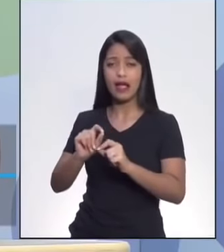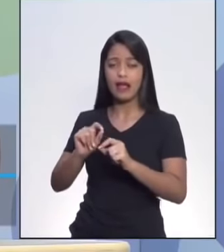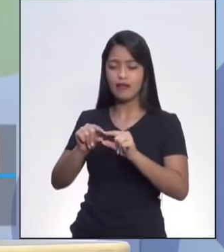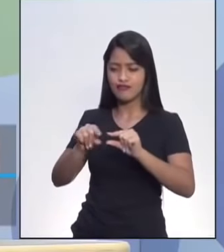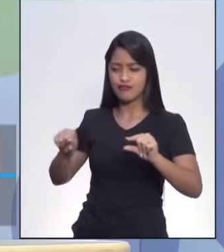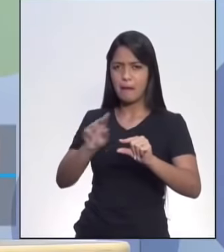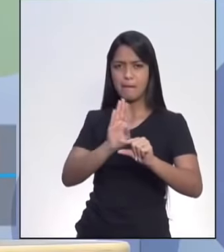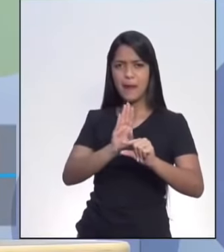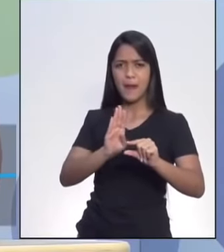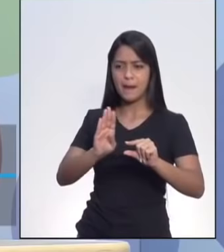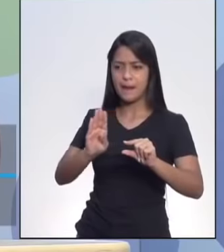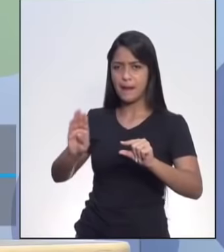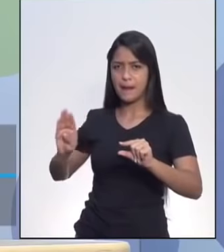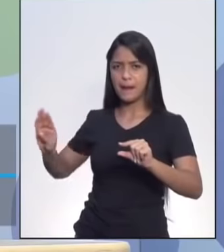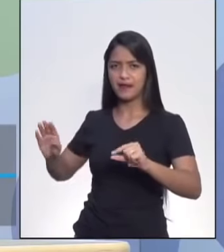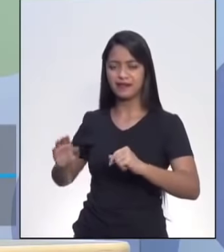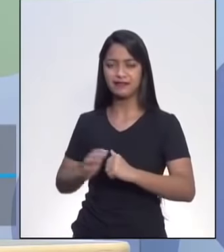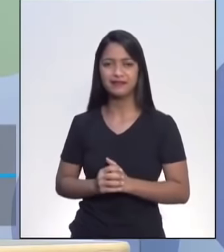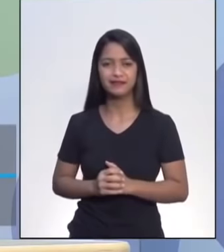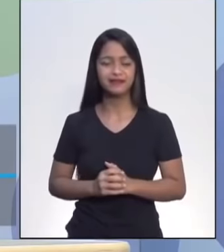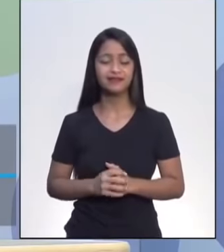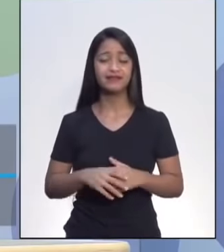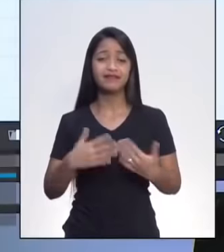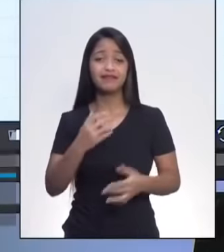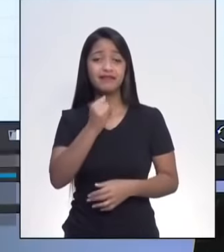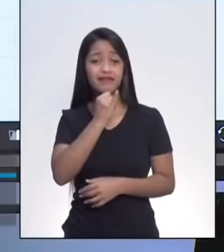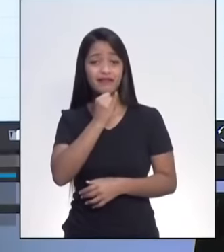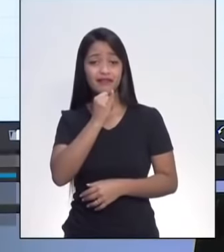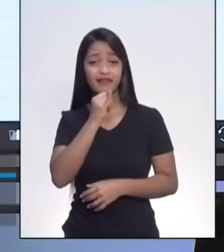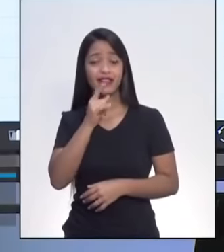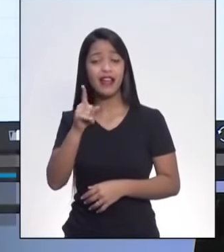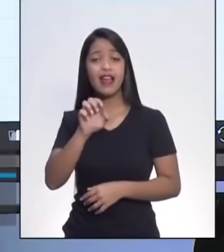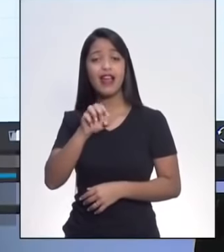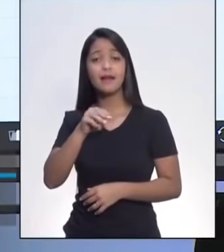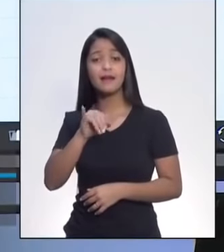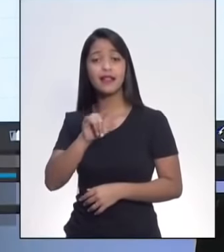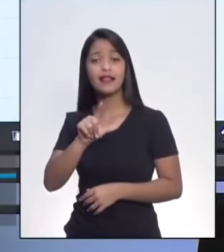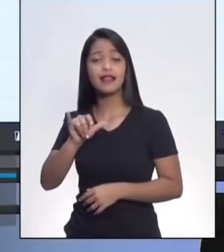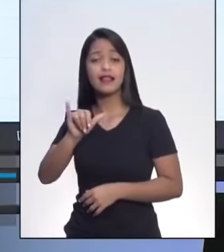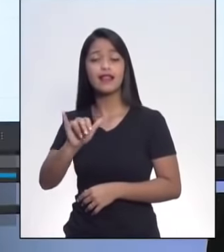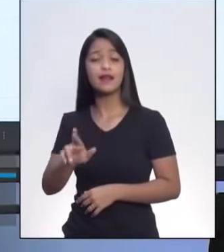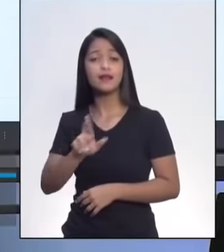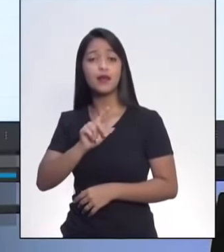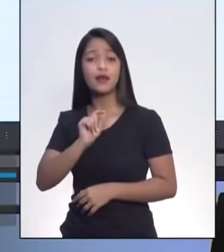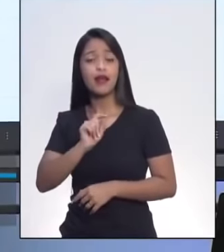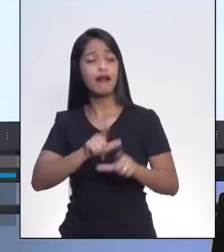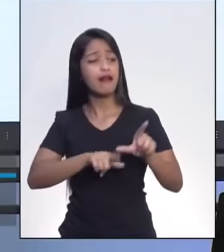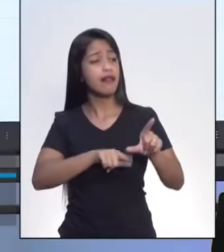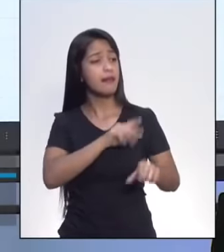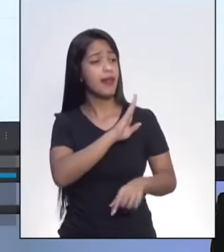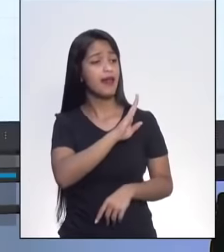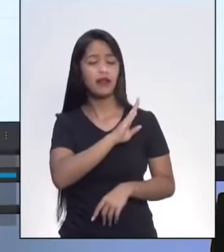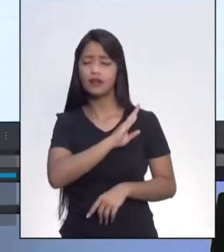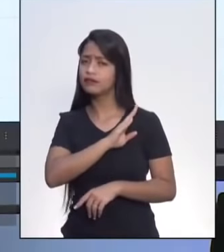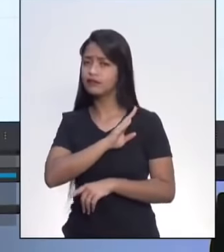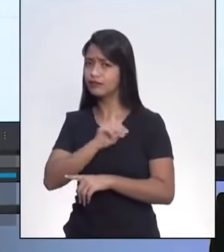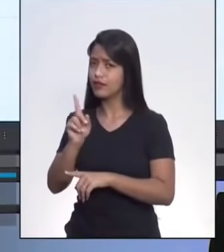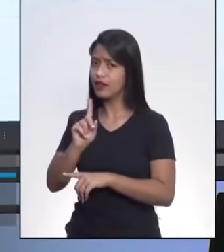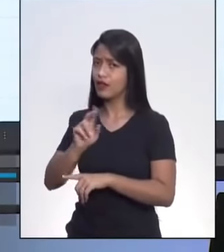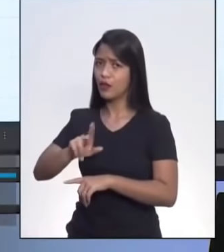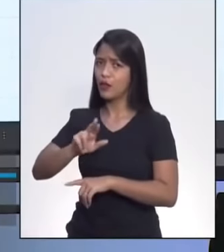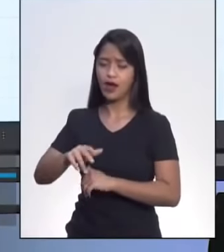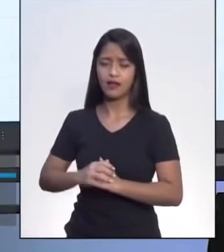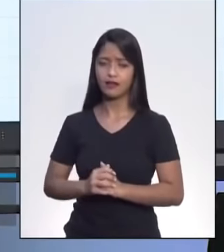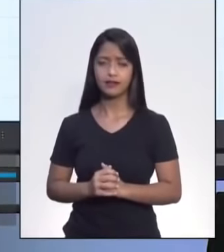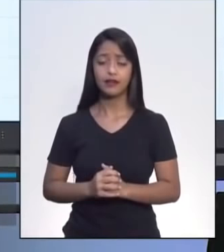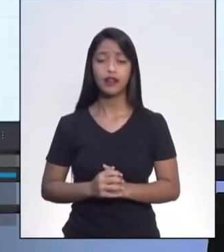a Emily, ela falou que é B de beijos. Não. Emily, não. Vamos fazer a conta? Tá? Olha lá, quanto que o João